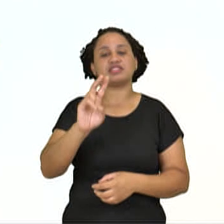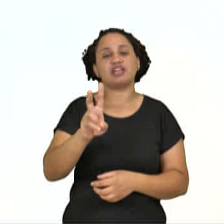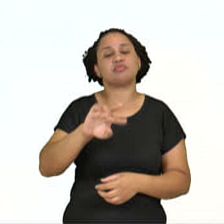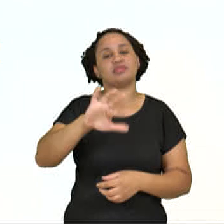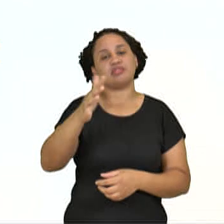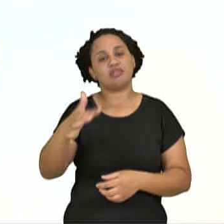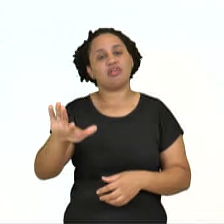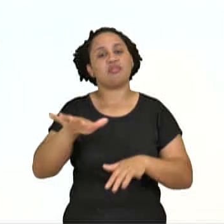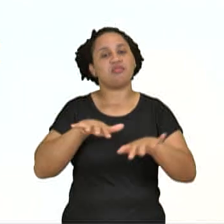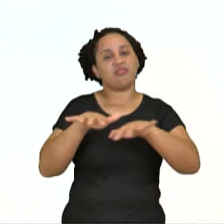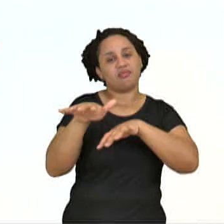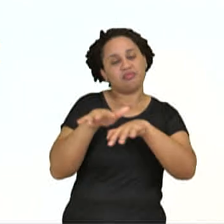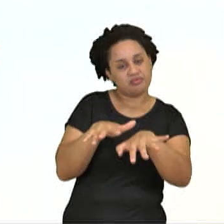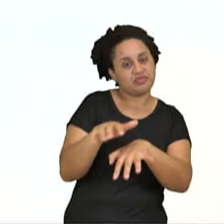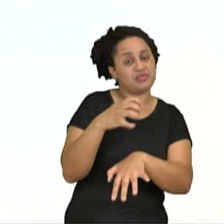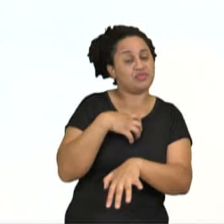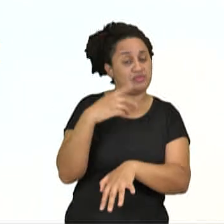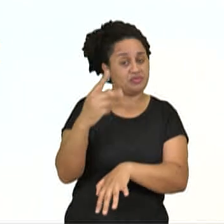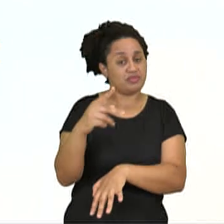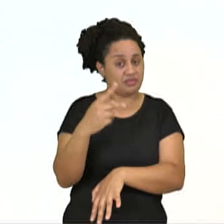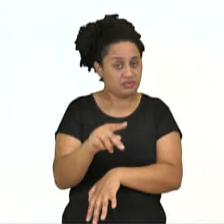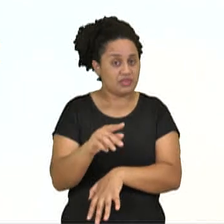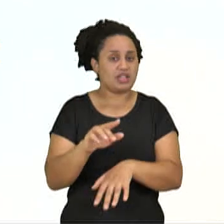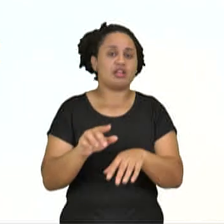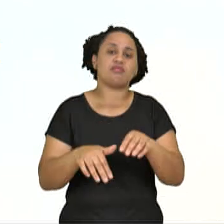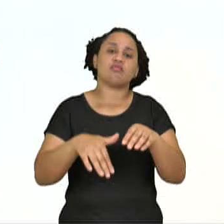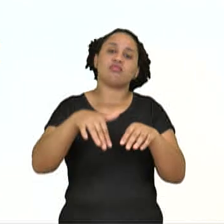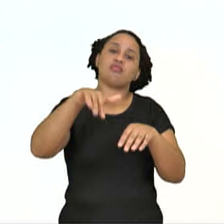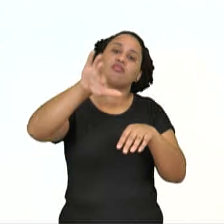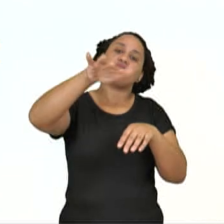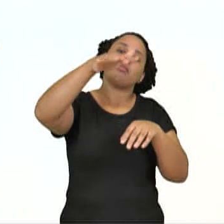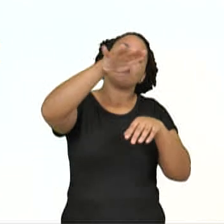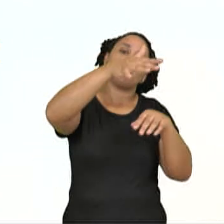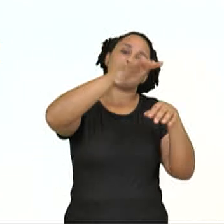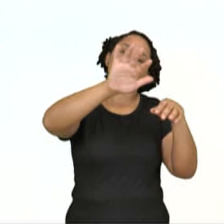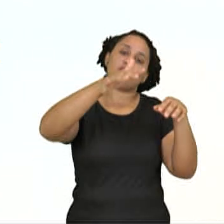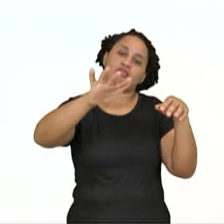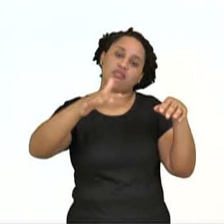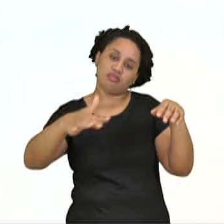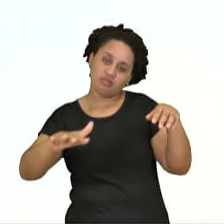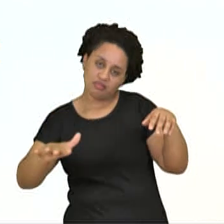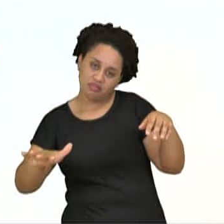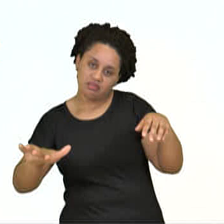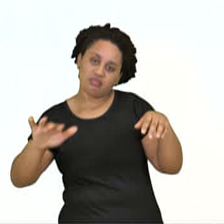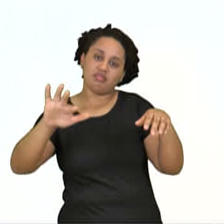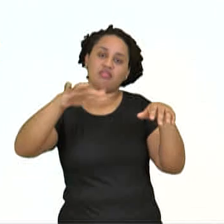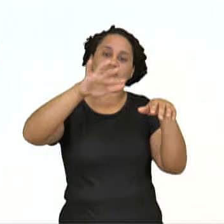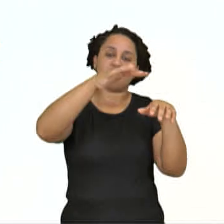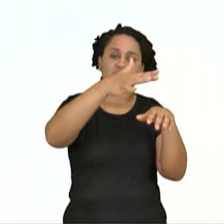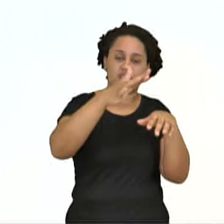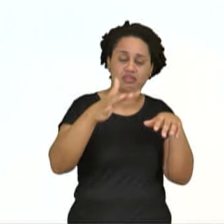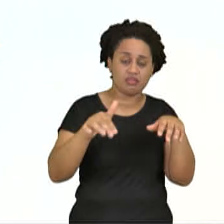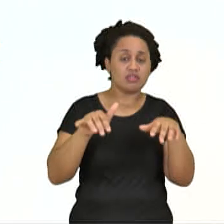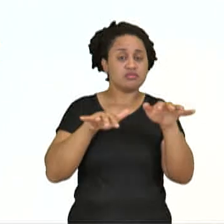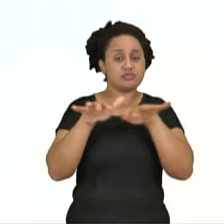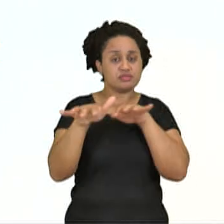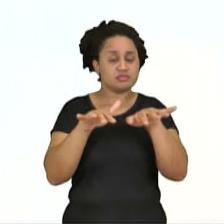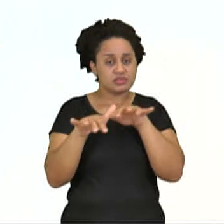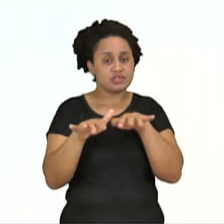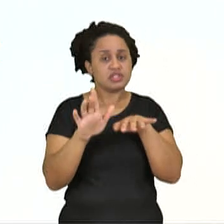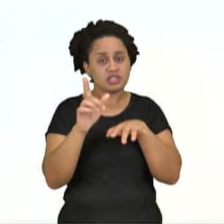chocalhando, daquele jeito dele de subir e descer, ir e voltar. E nessa mexeção toda, um